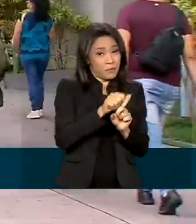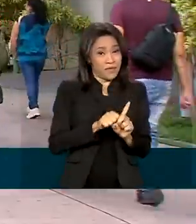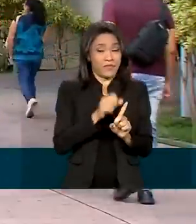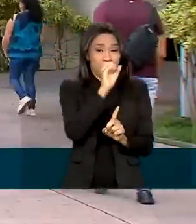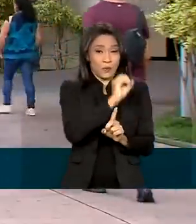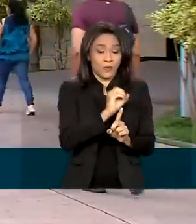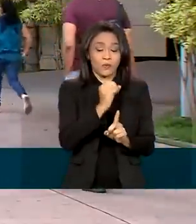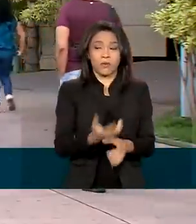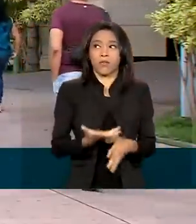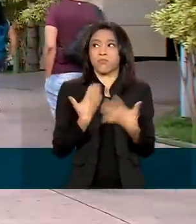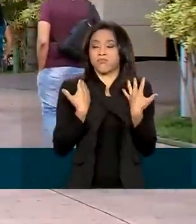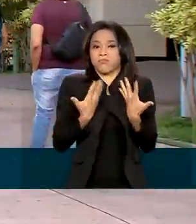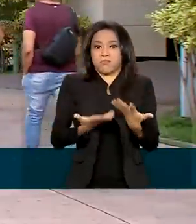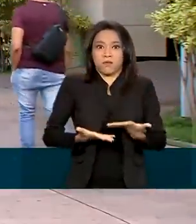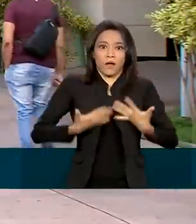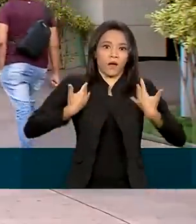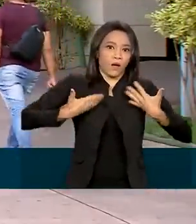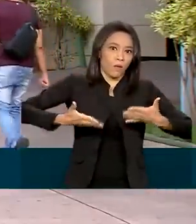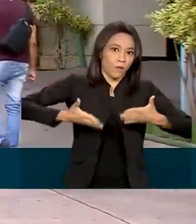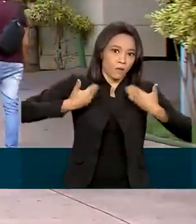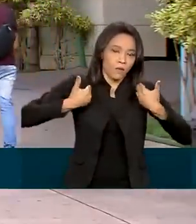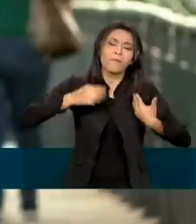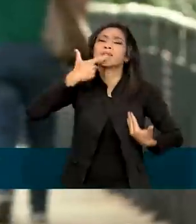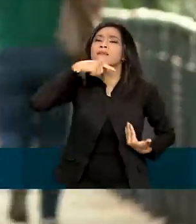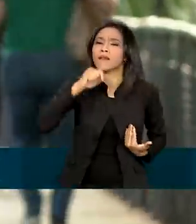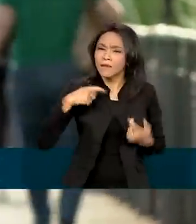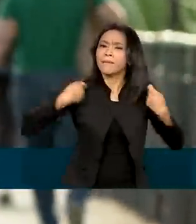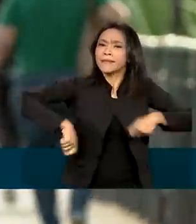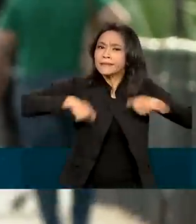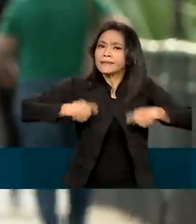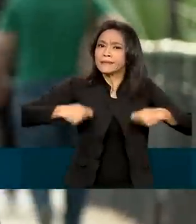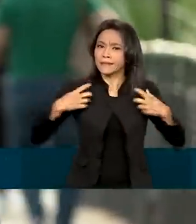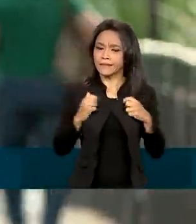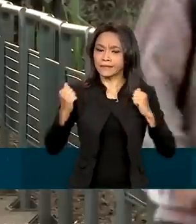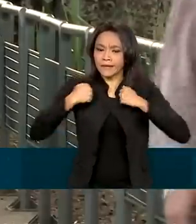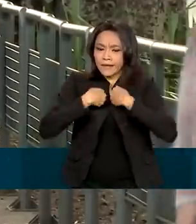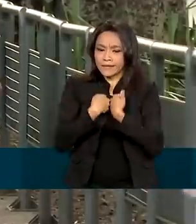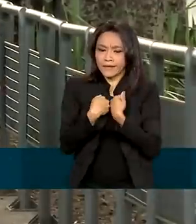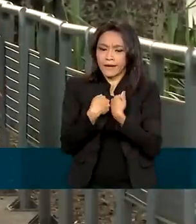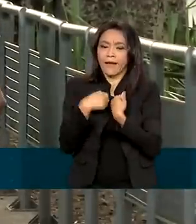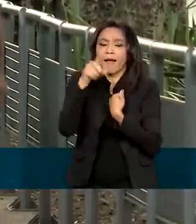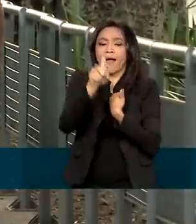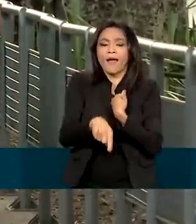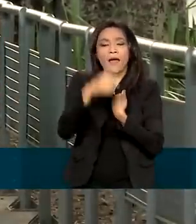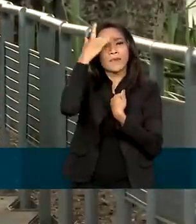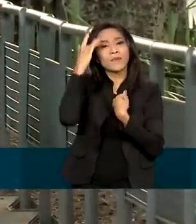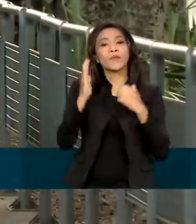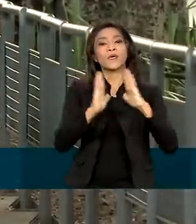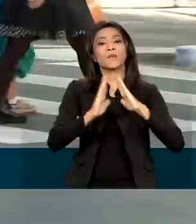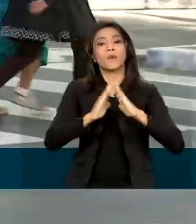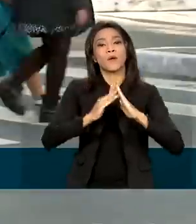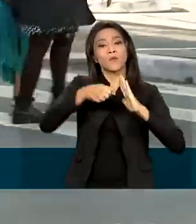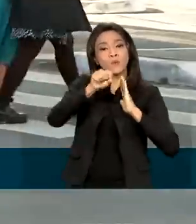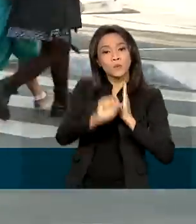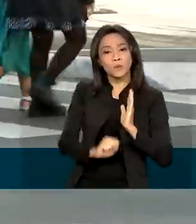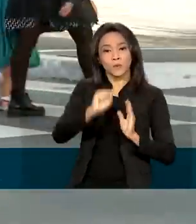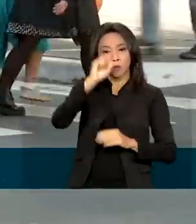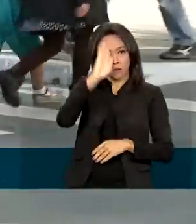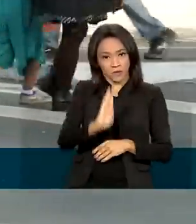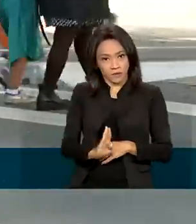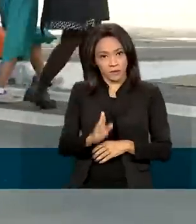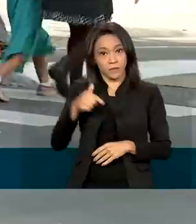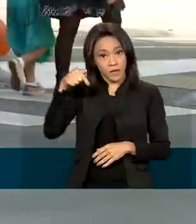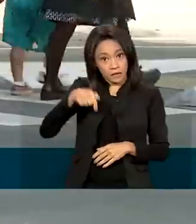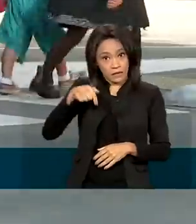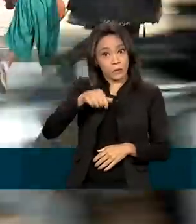com bastante calor, né? Mas quem vai precisar mesmo se agasalhar é a população da região sul, né, como você disse, né? A previsão por